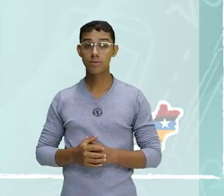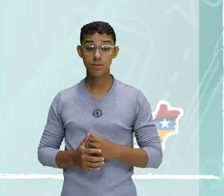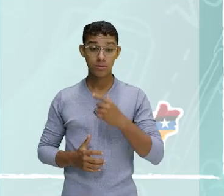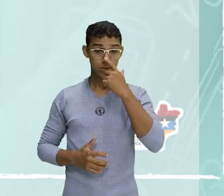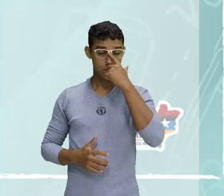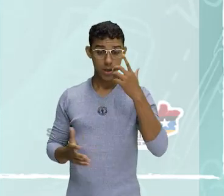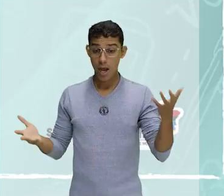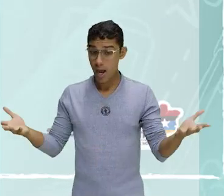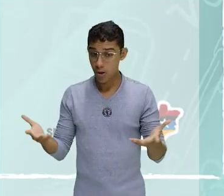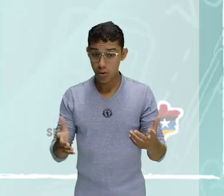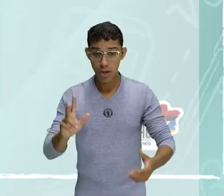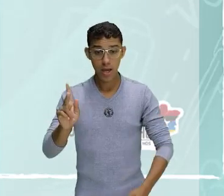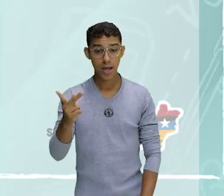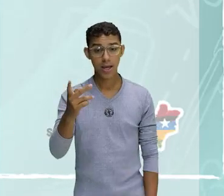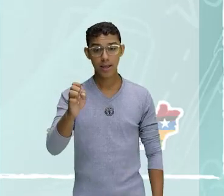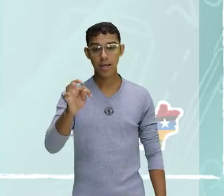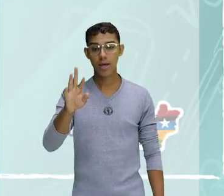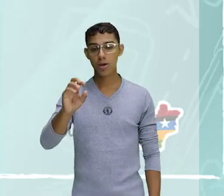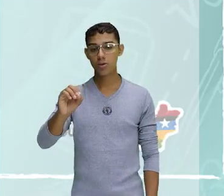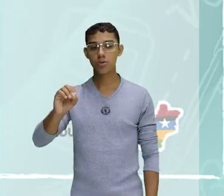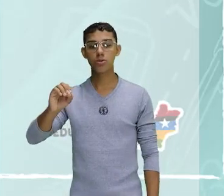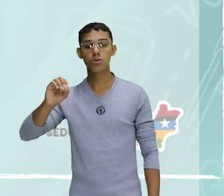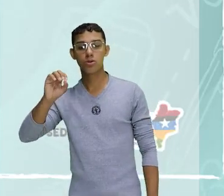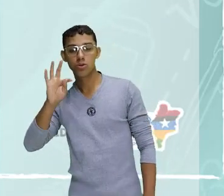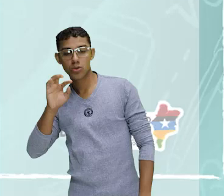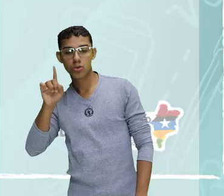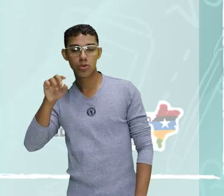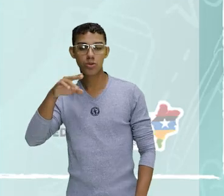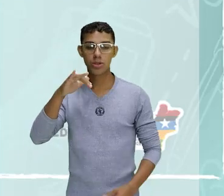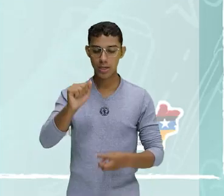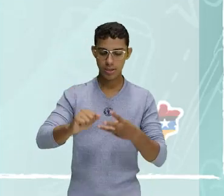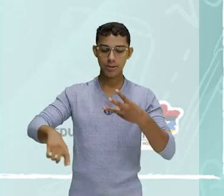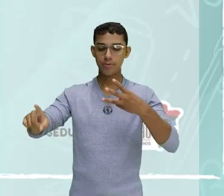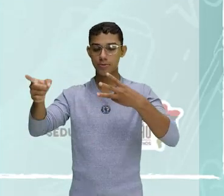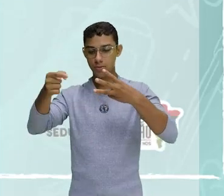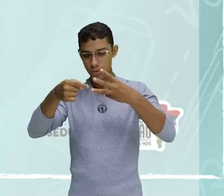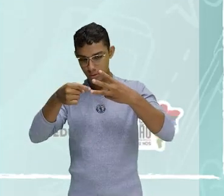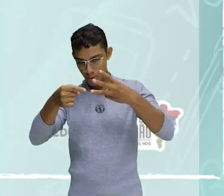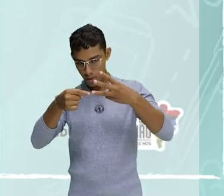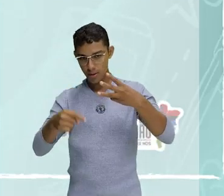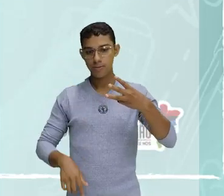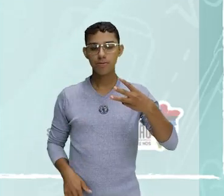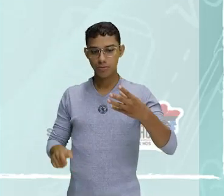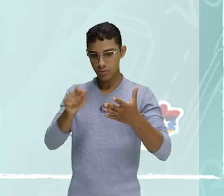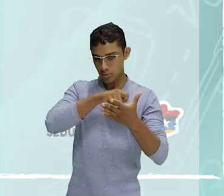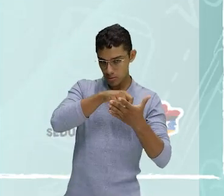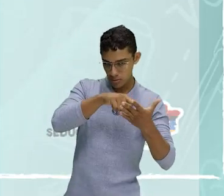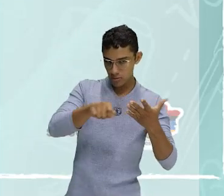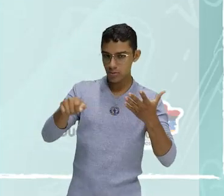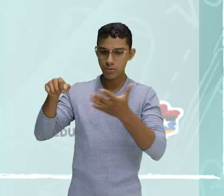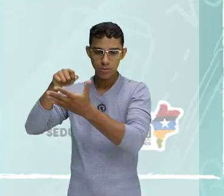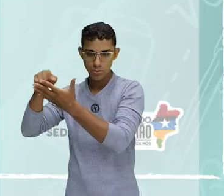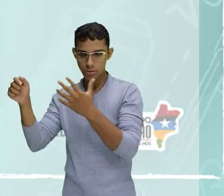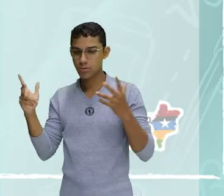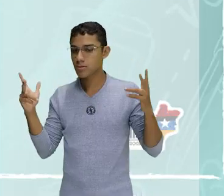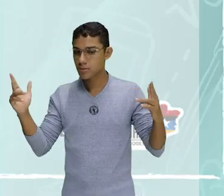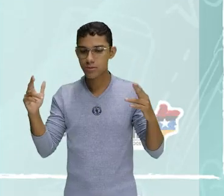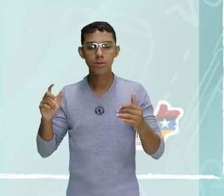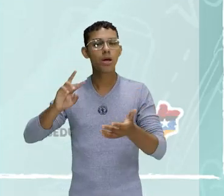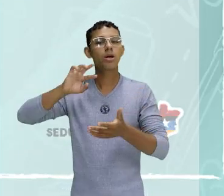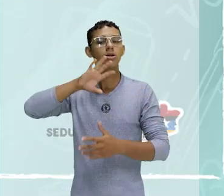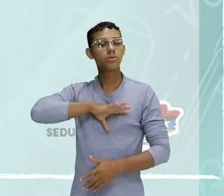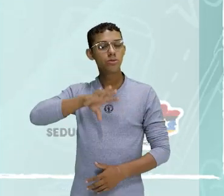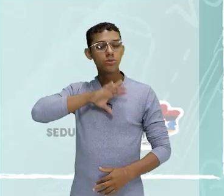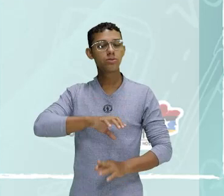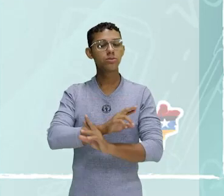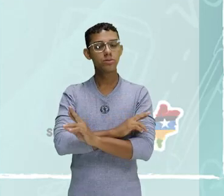Heterotônicas, que é uma outra ramificação. Então, são palavras que possuem a mesma grafia ou grafia similar no espanhol e no